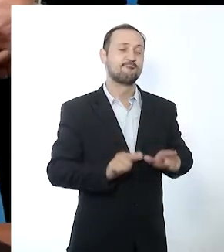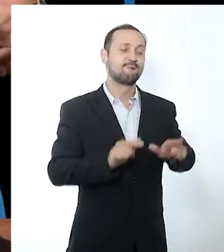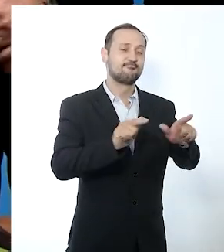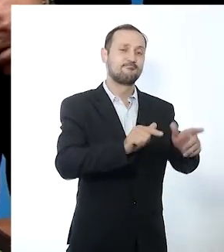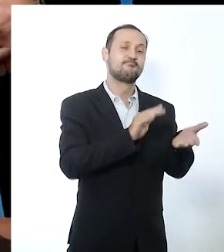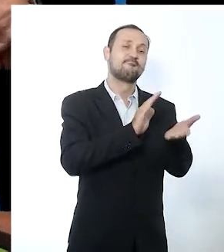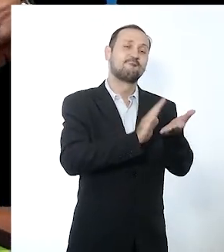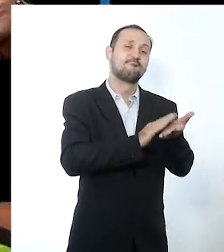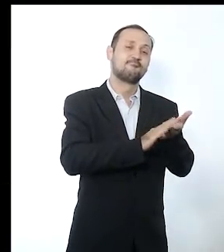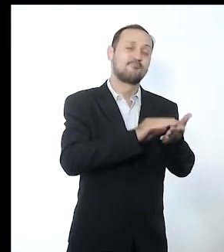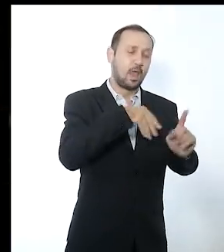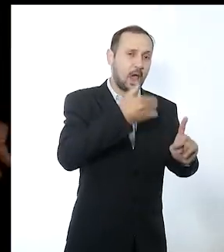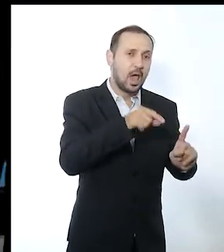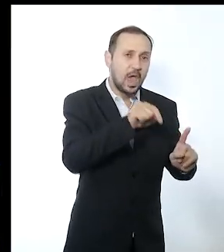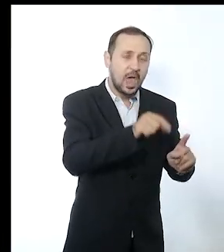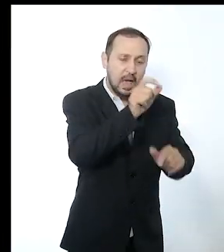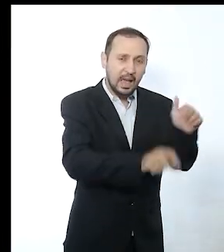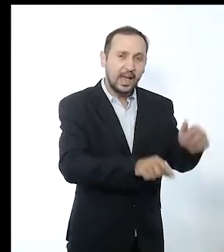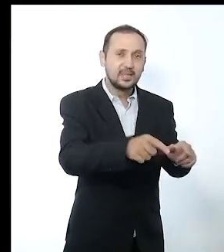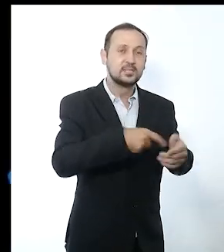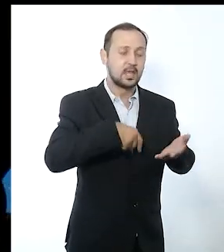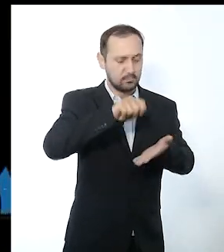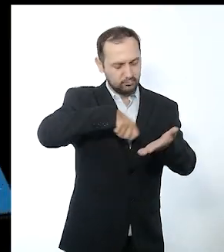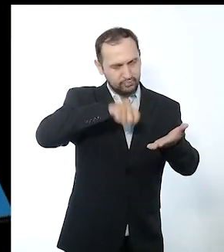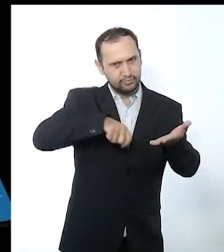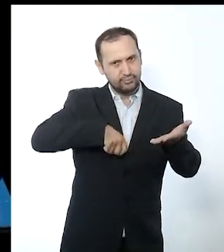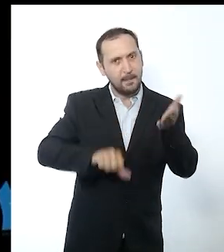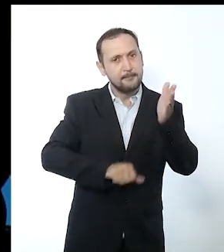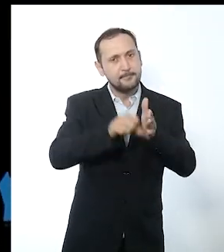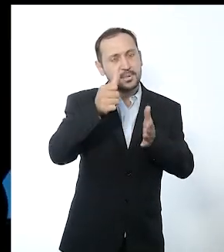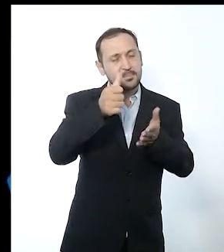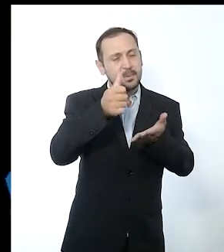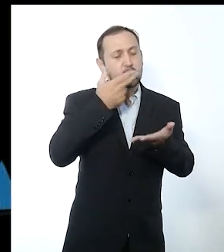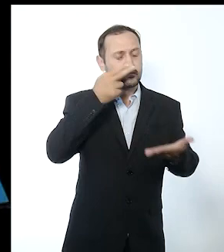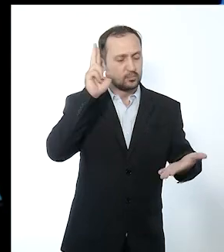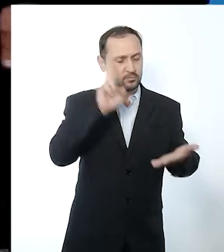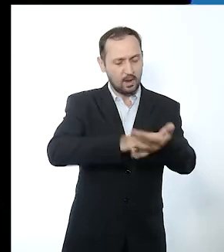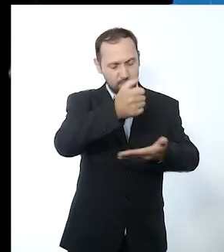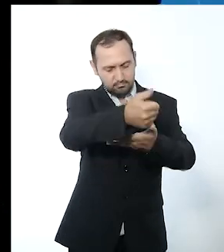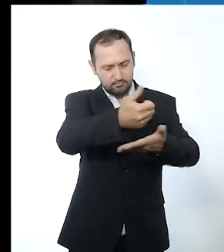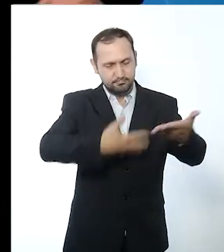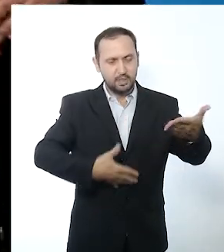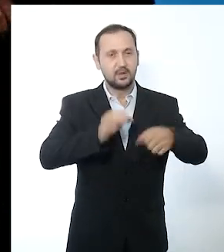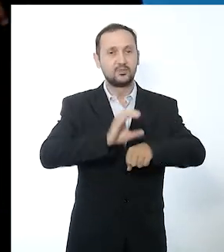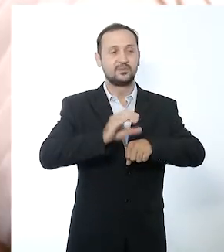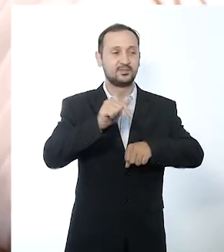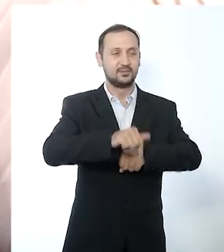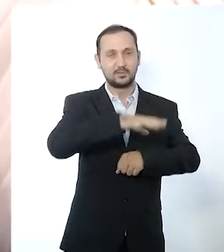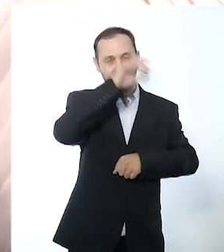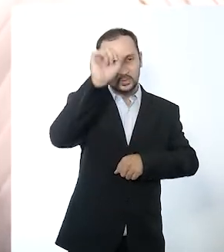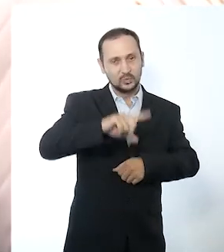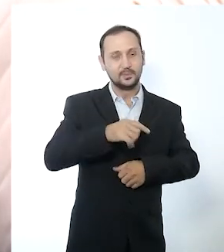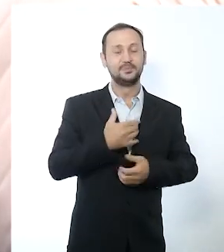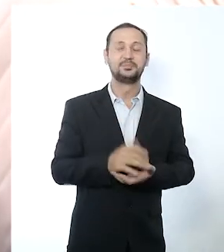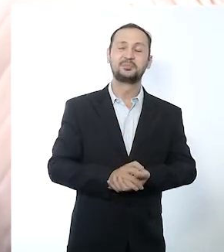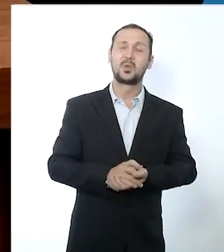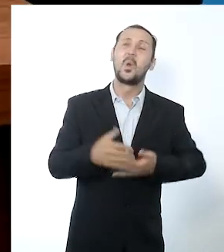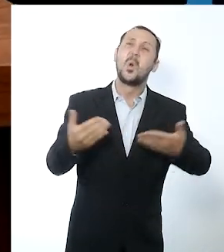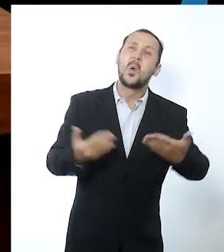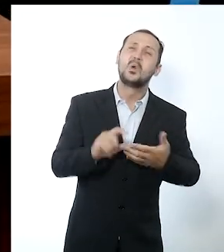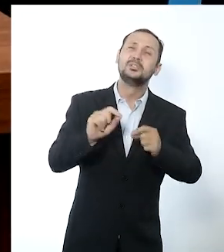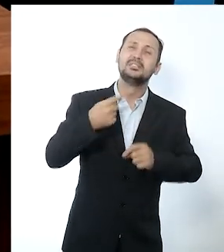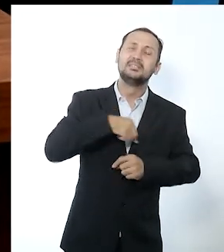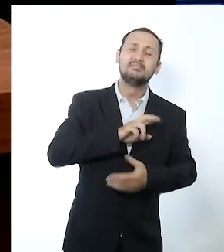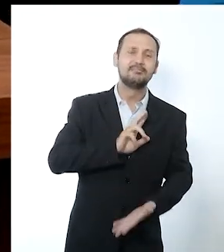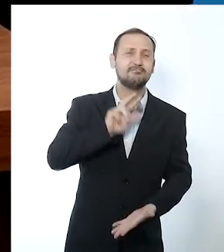homenageados. Foram esses parlamentares que redigiram a primeira Carta Magna vigente no Estado. E hoje nós